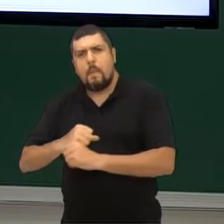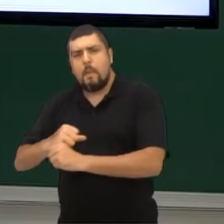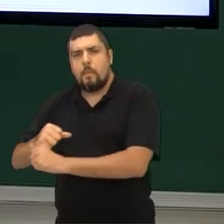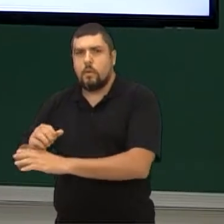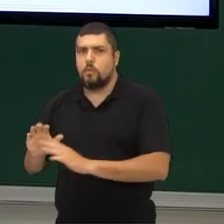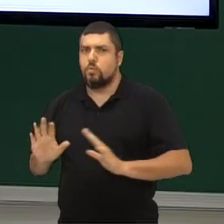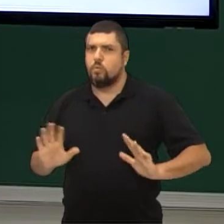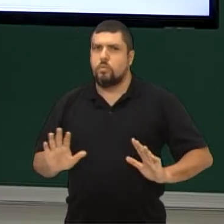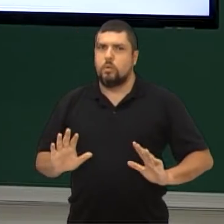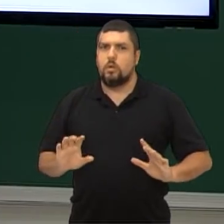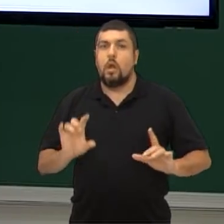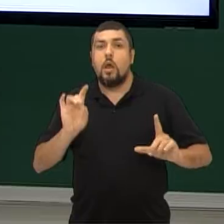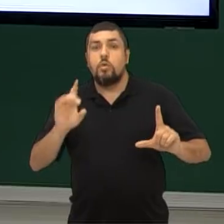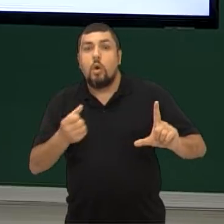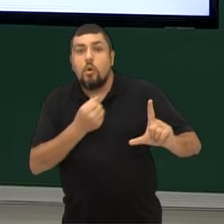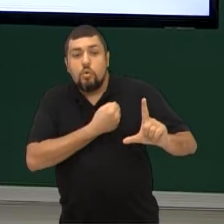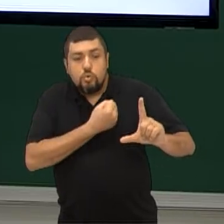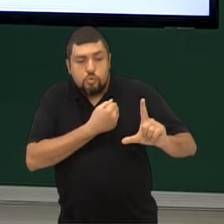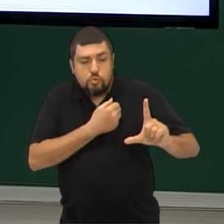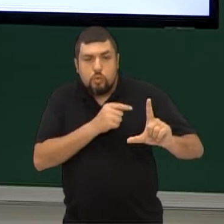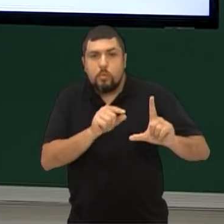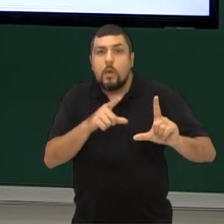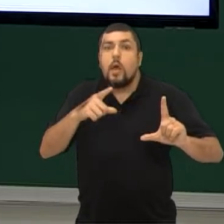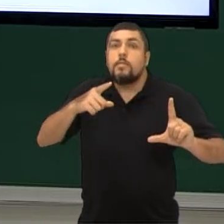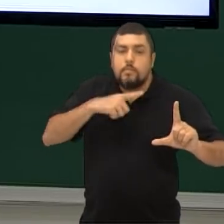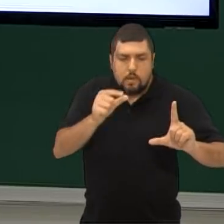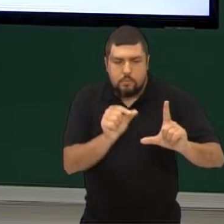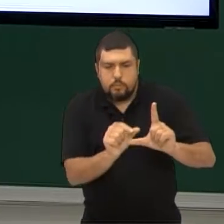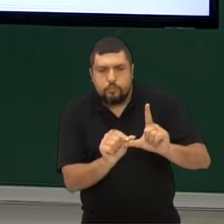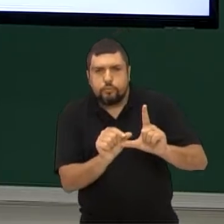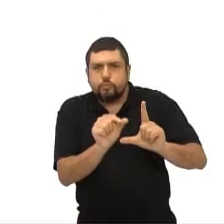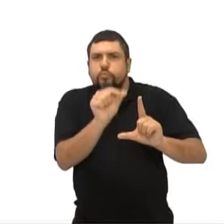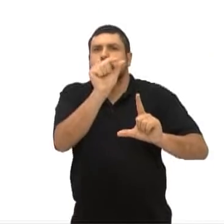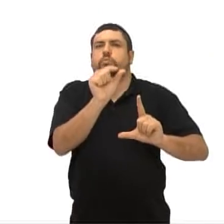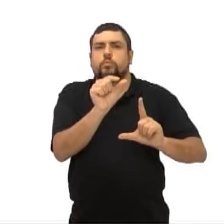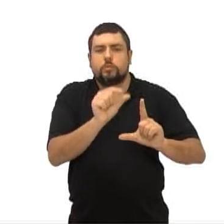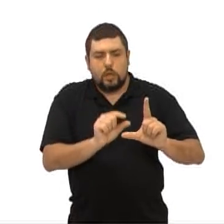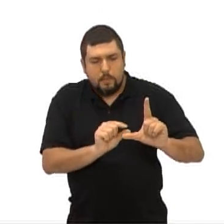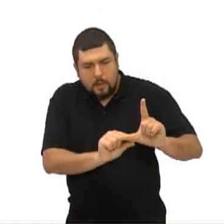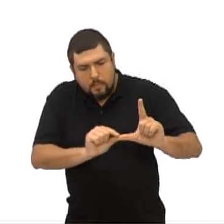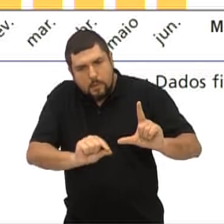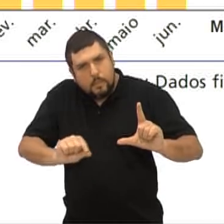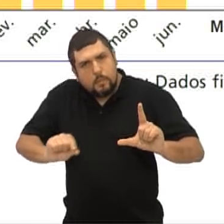É só os números que foram vendidos os bilhetes, os que compraram esses bilhetes.